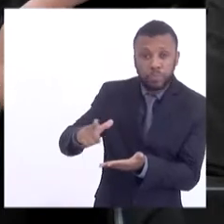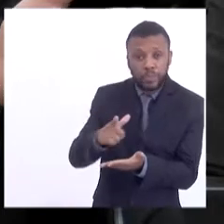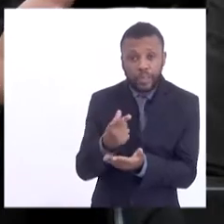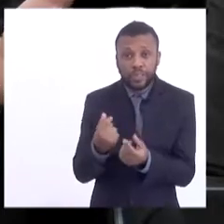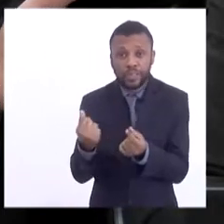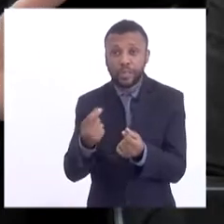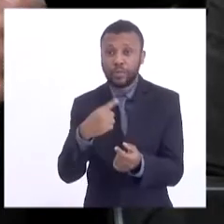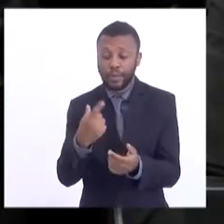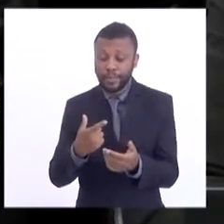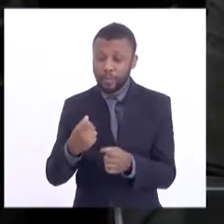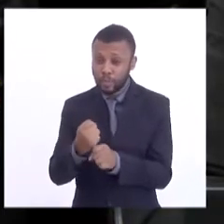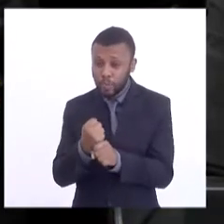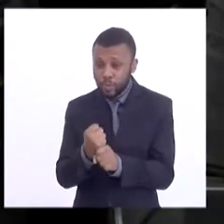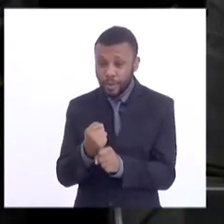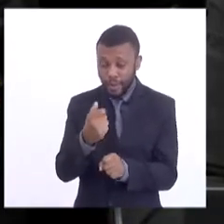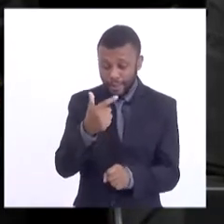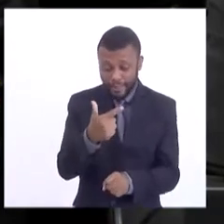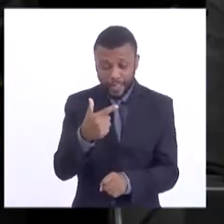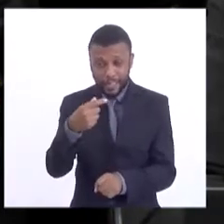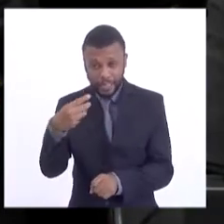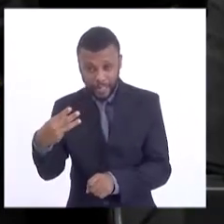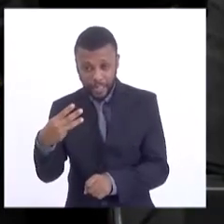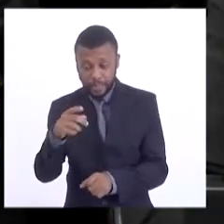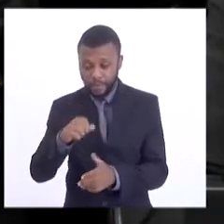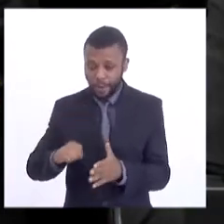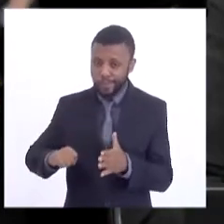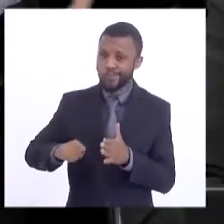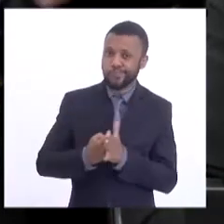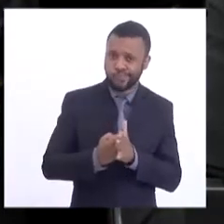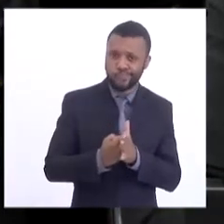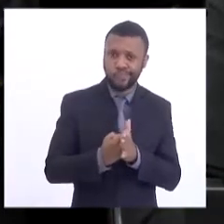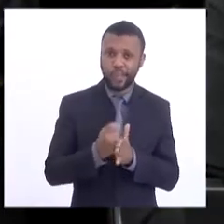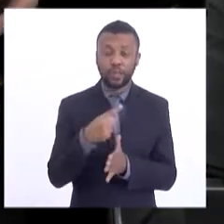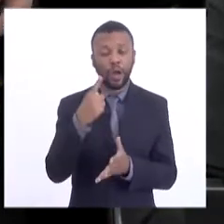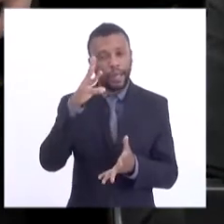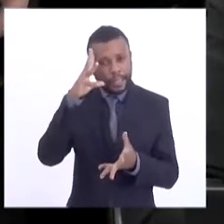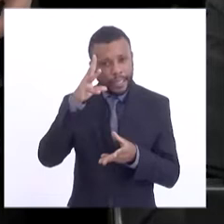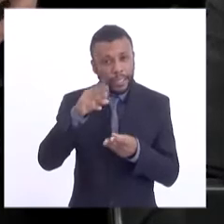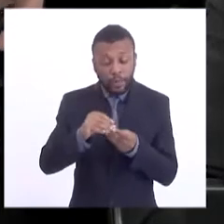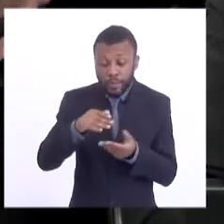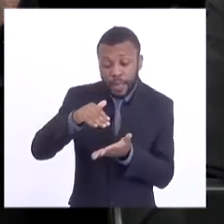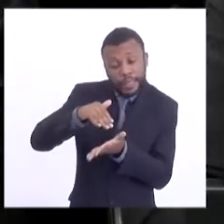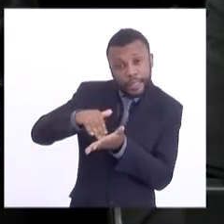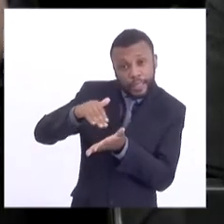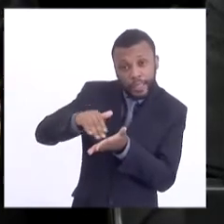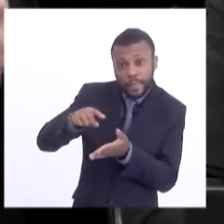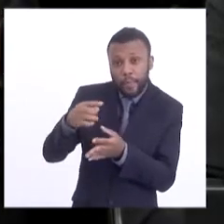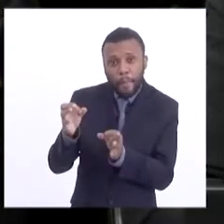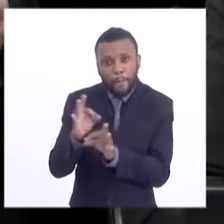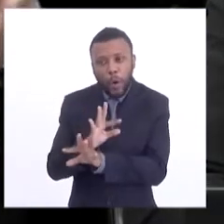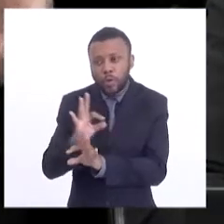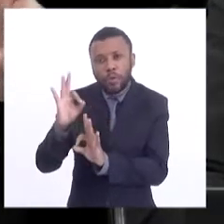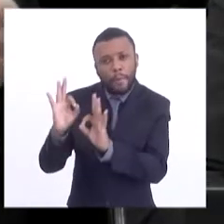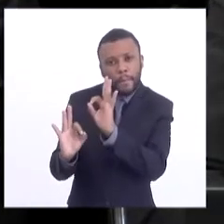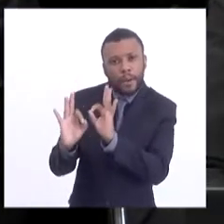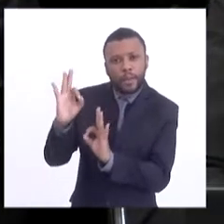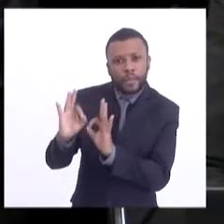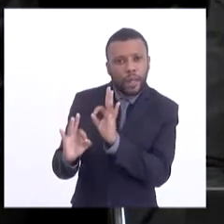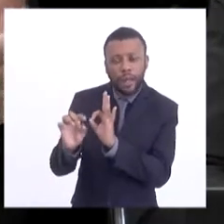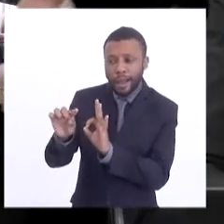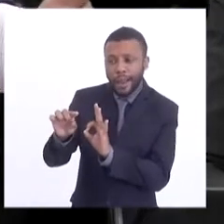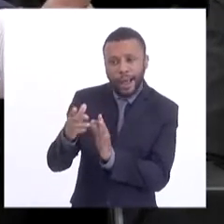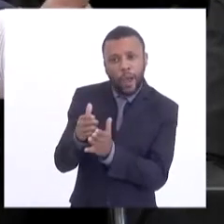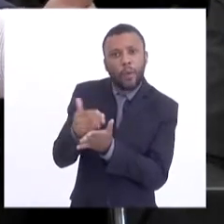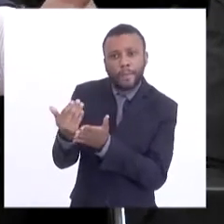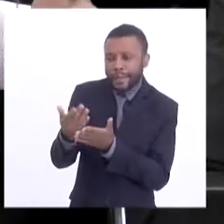falam contingenciados 23 nós fizemos com que as secretarias depois que o plano ficou pronto elas começassem a correr